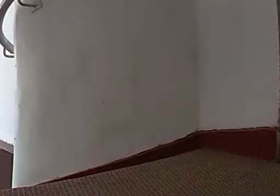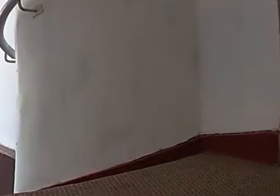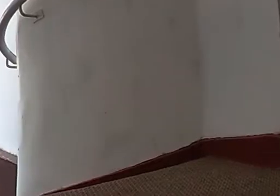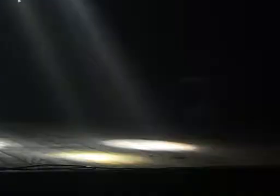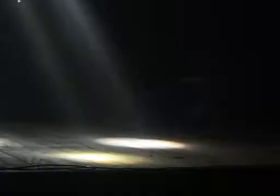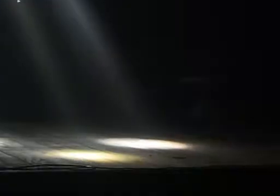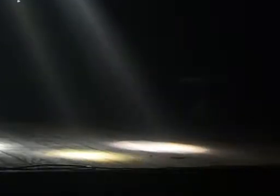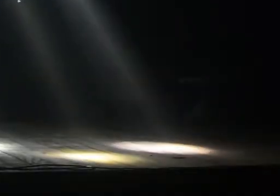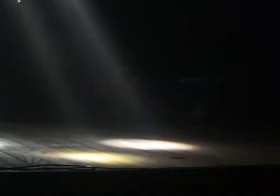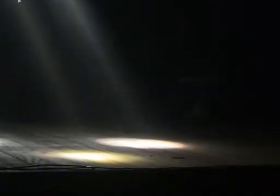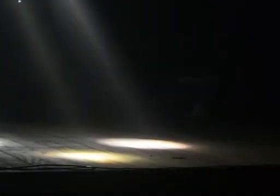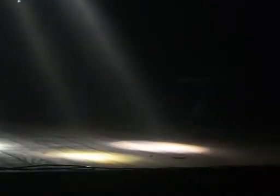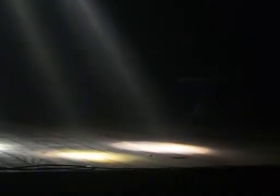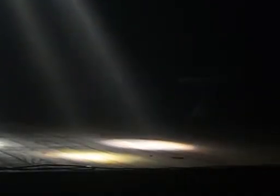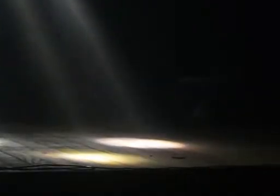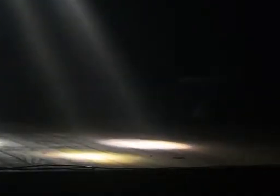juntos ressignificar!